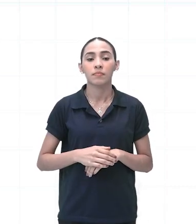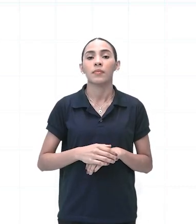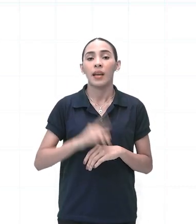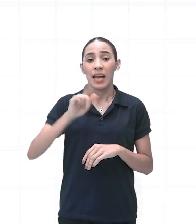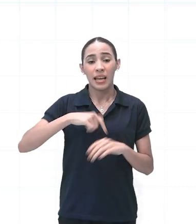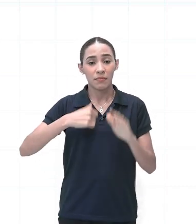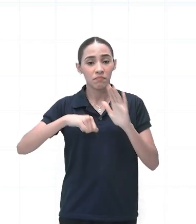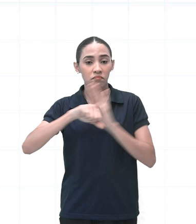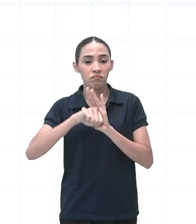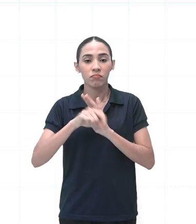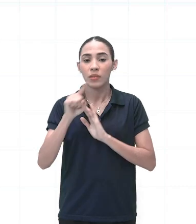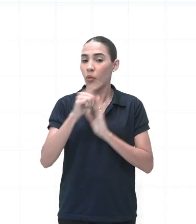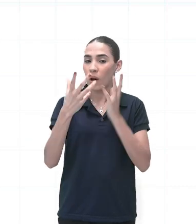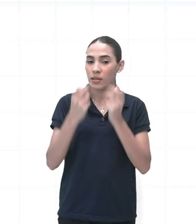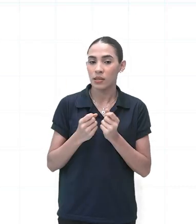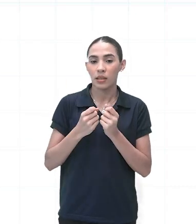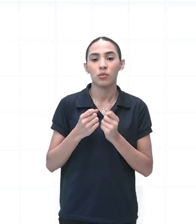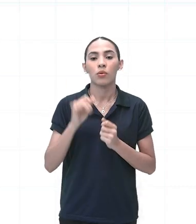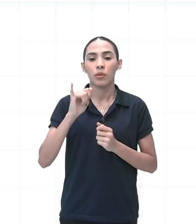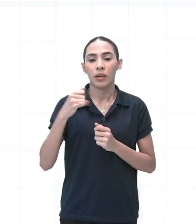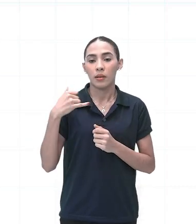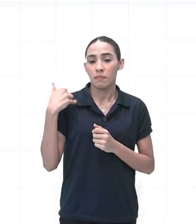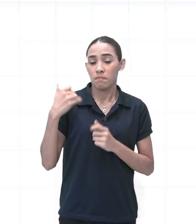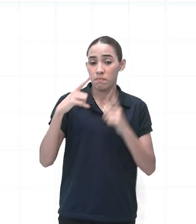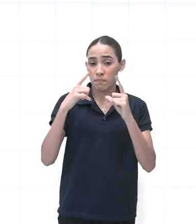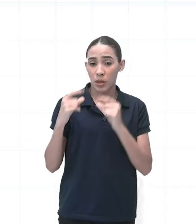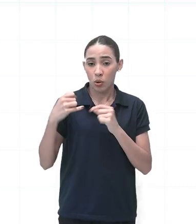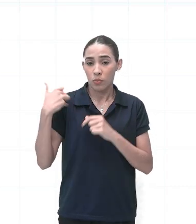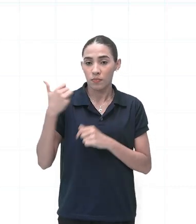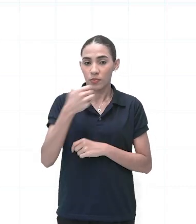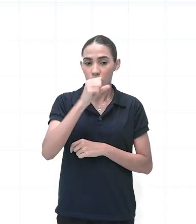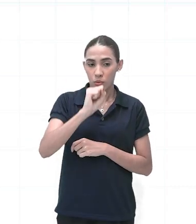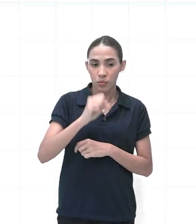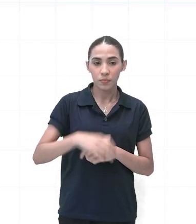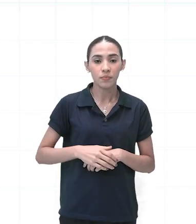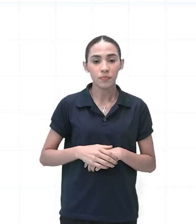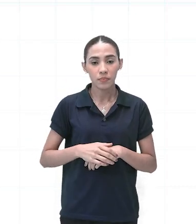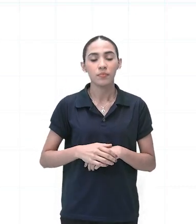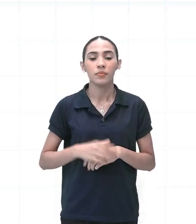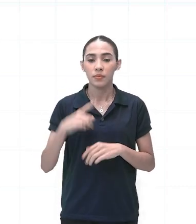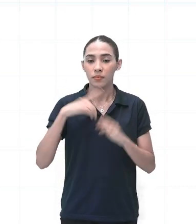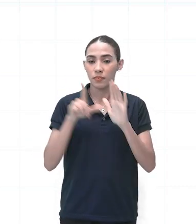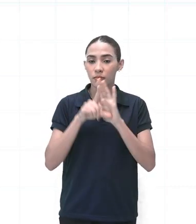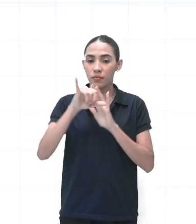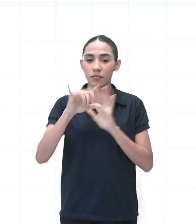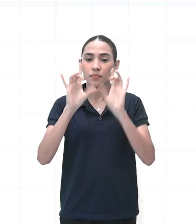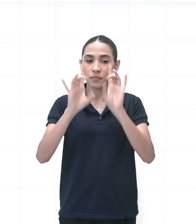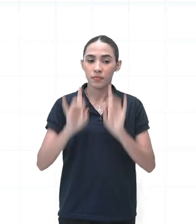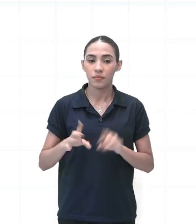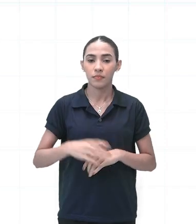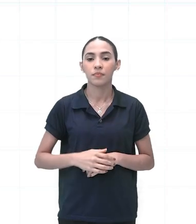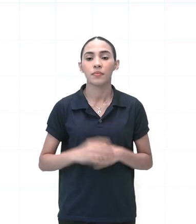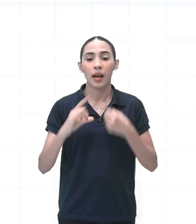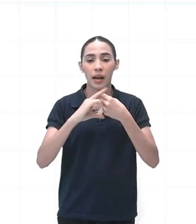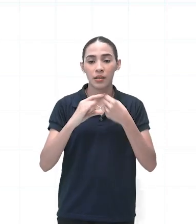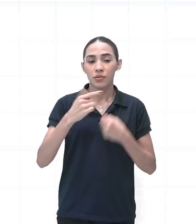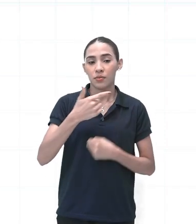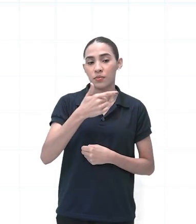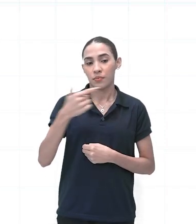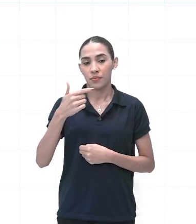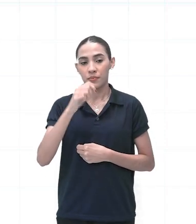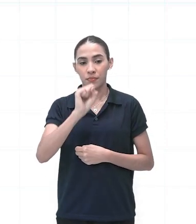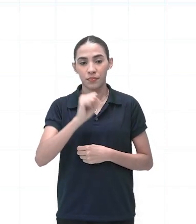penalmente inimputáveis os menores de 18 anos, sujeitos à norma da legislação especial,